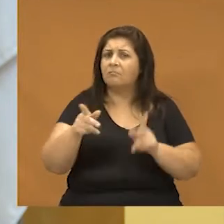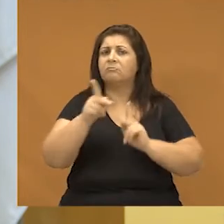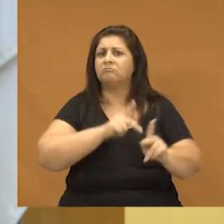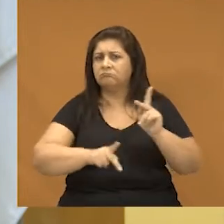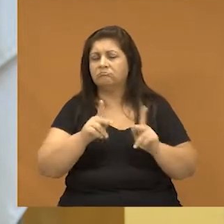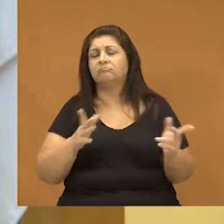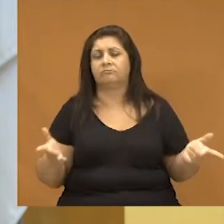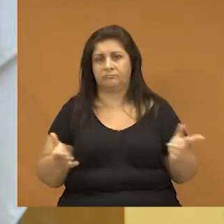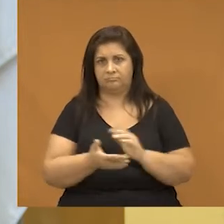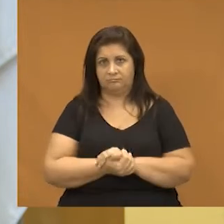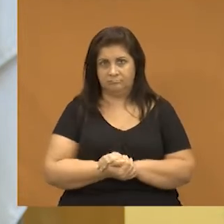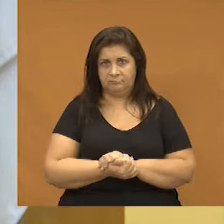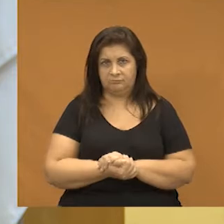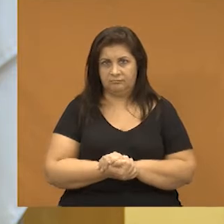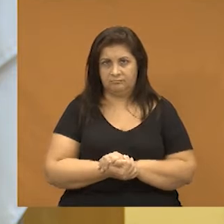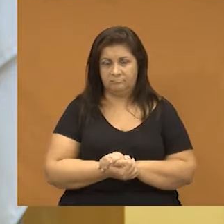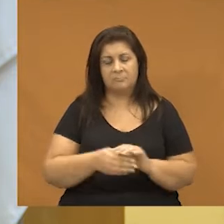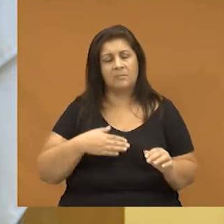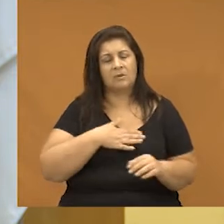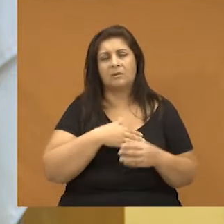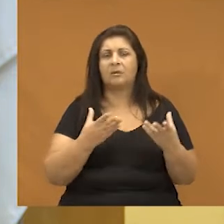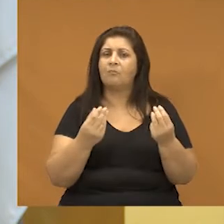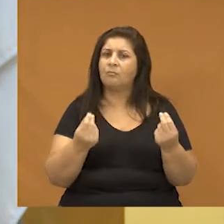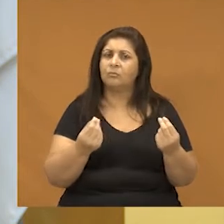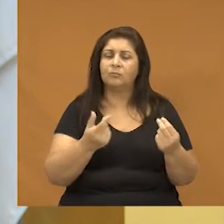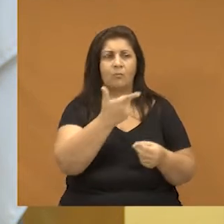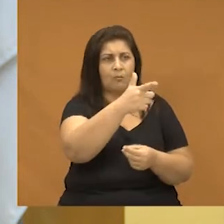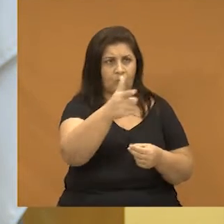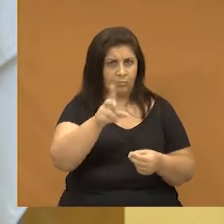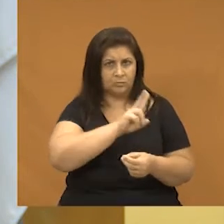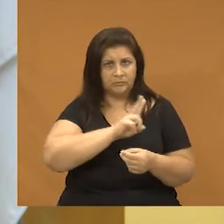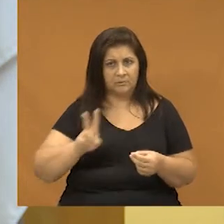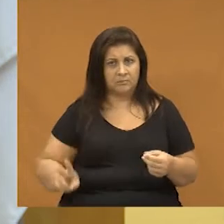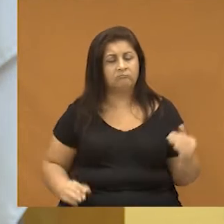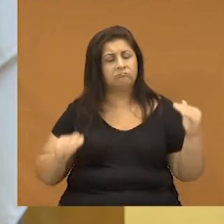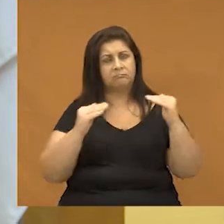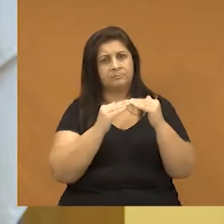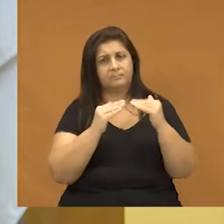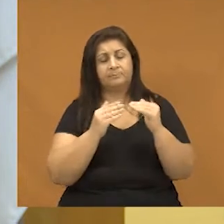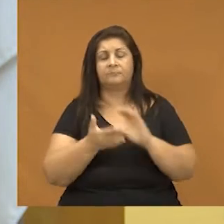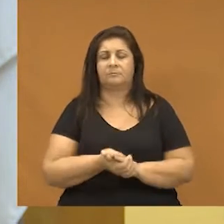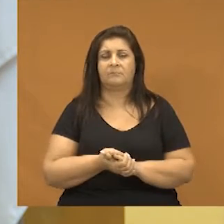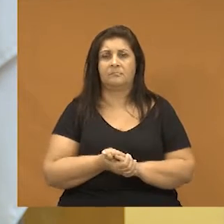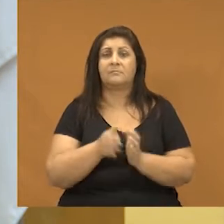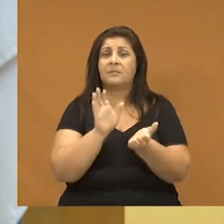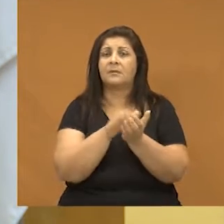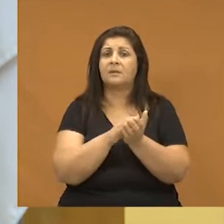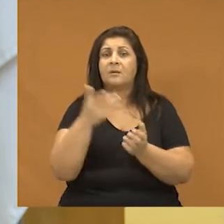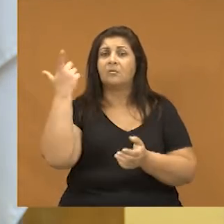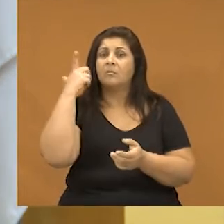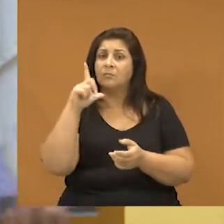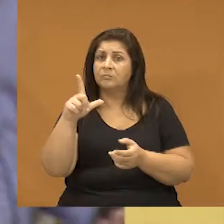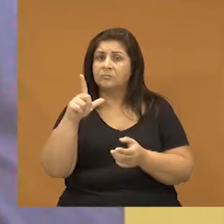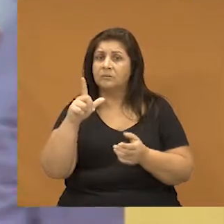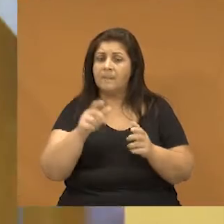população de Jacareí. Então, eu gostaria muito de contar com os nobres pares para que Jacareí possa contar com